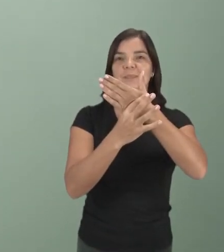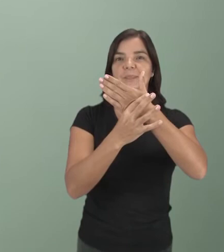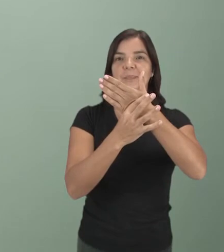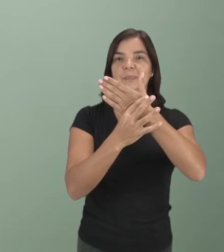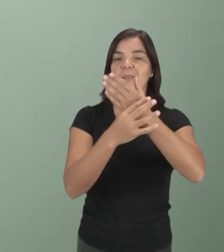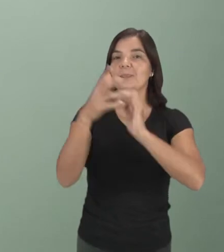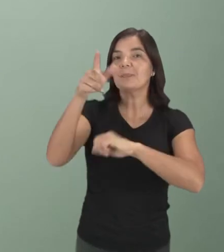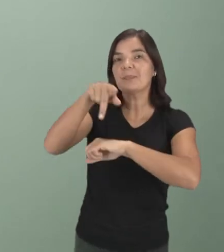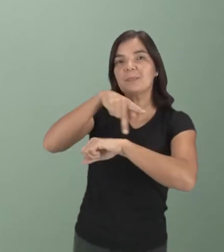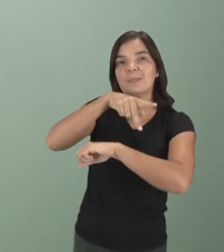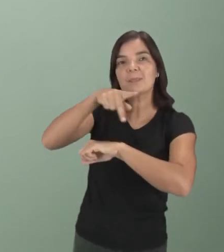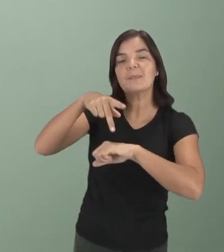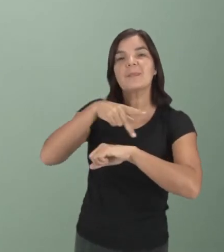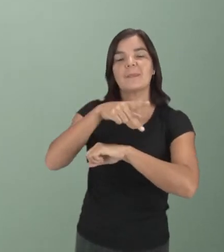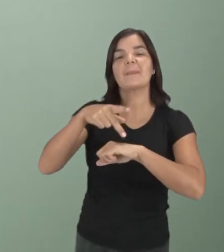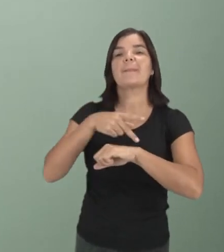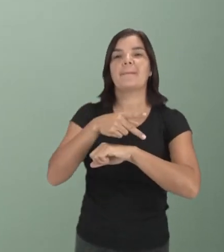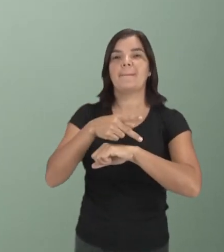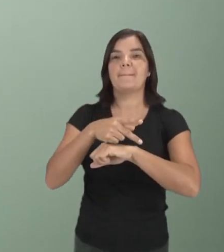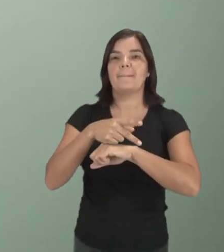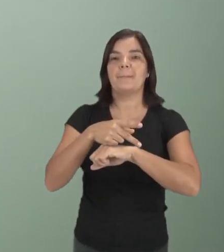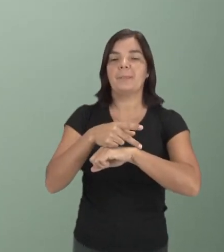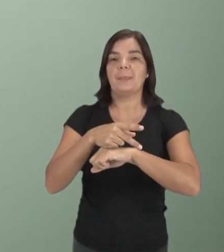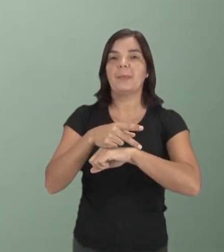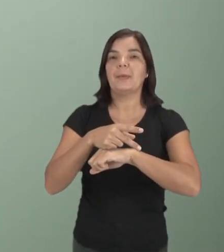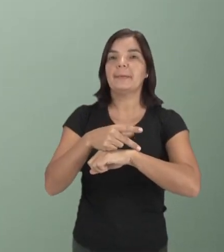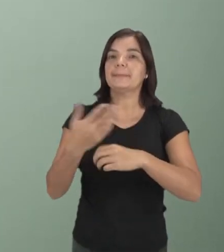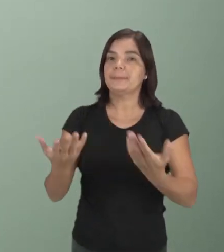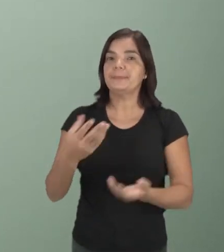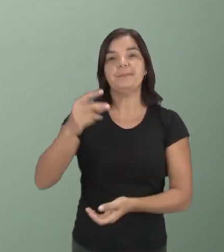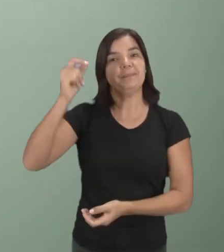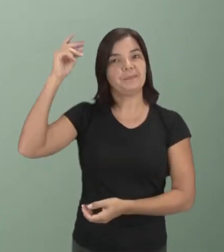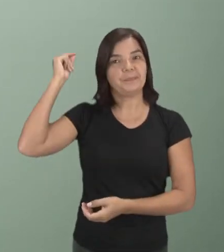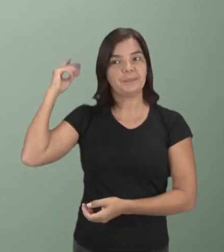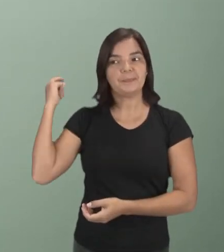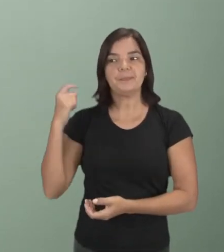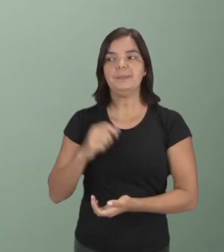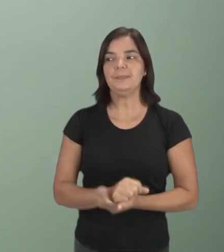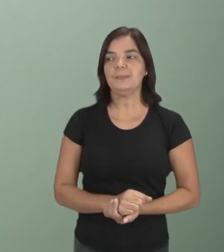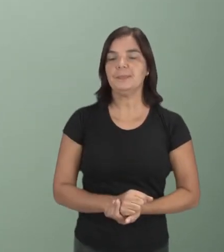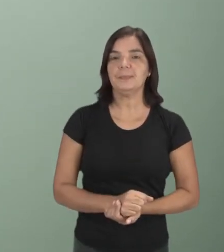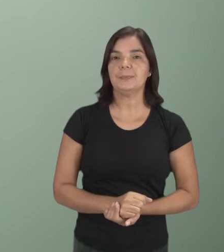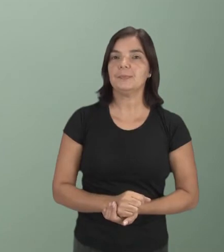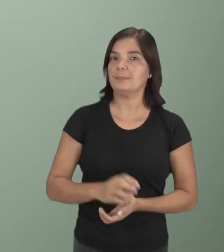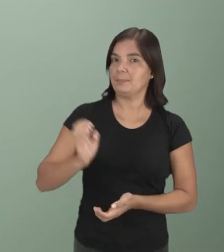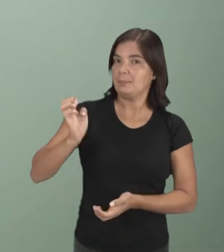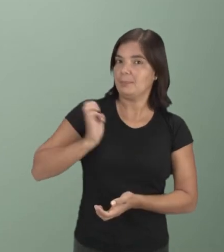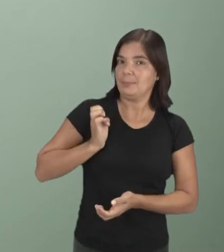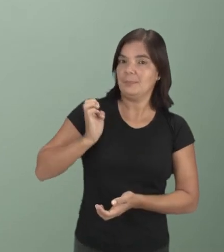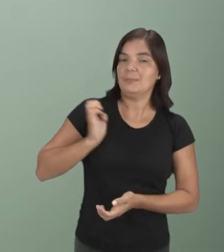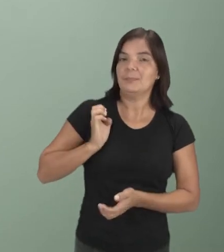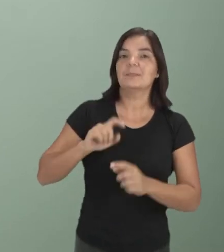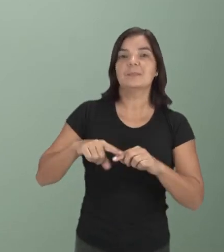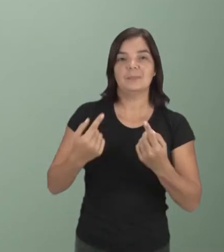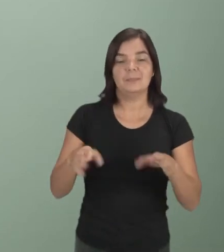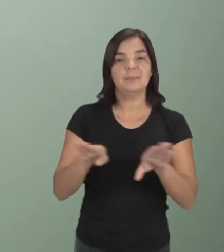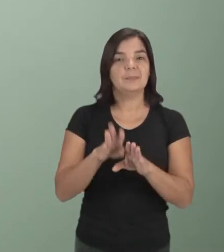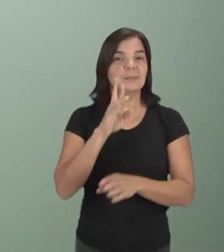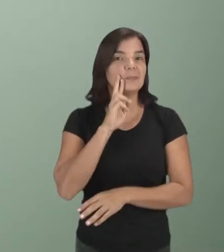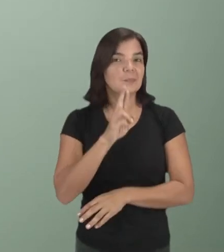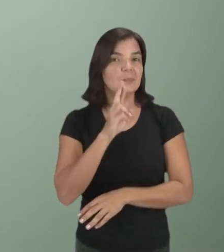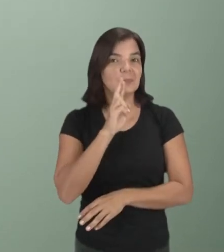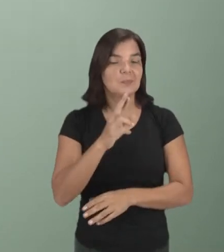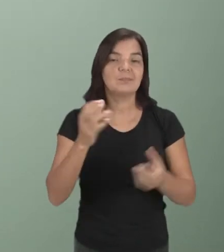um país que estava em vigência naquela época para a elite, mas para os críticos